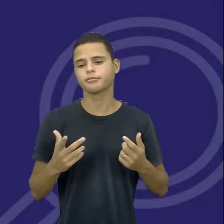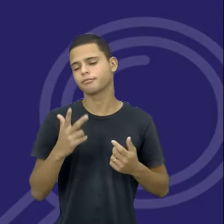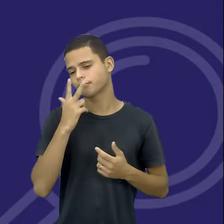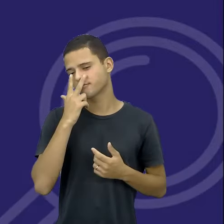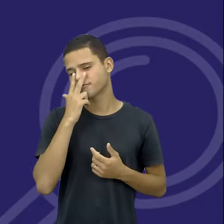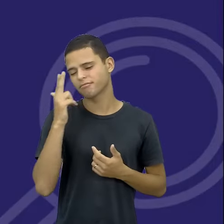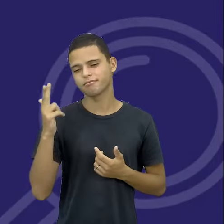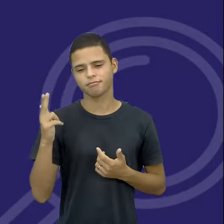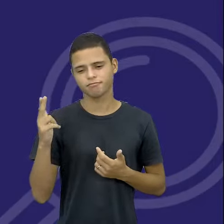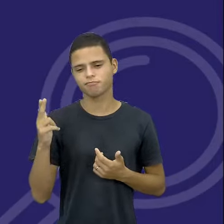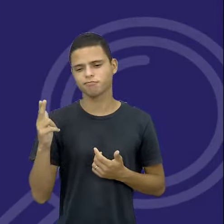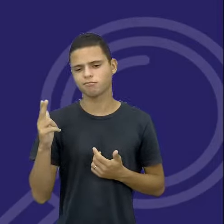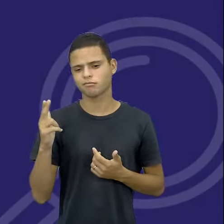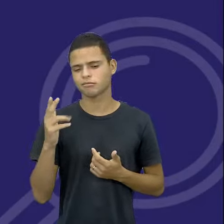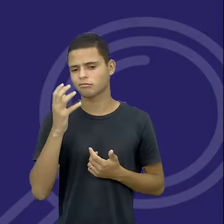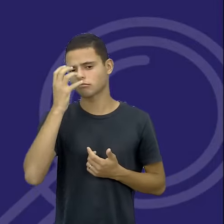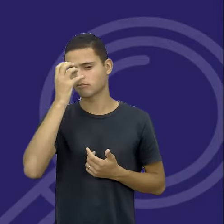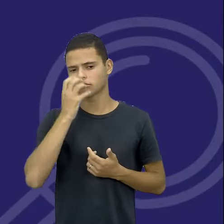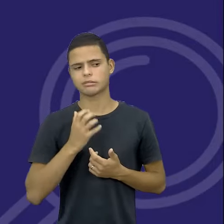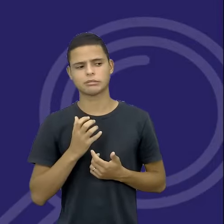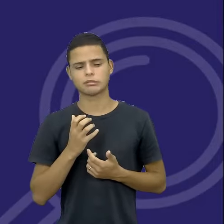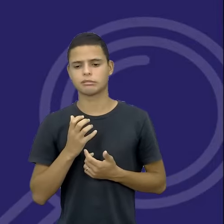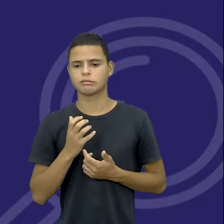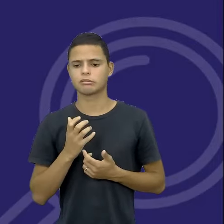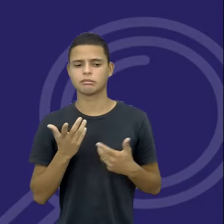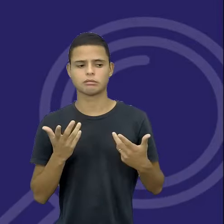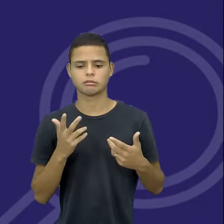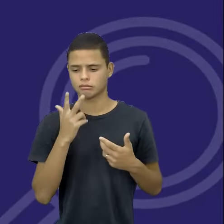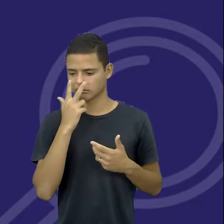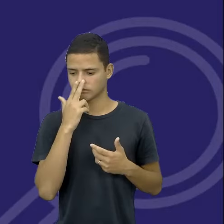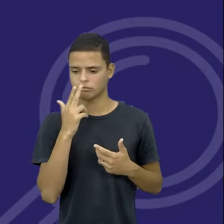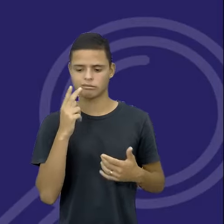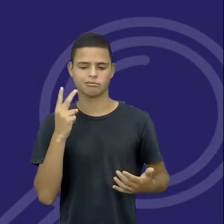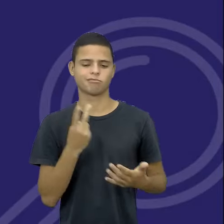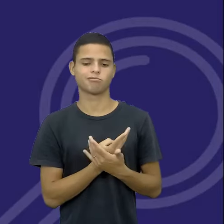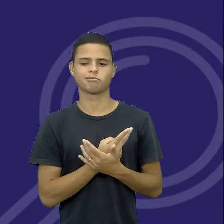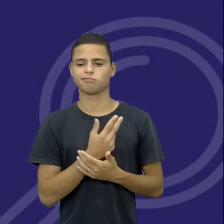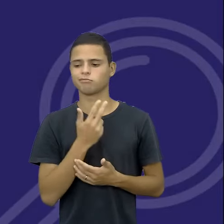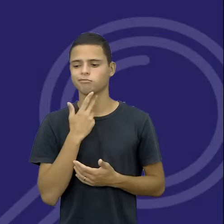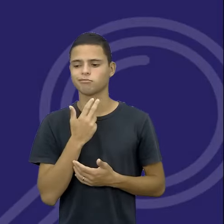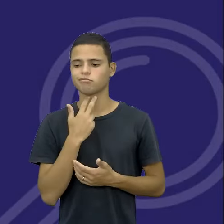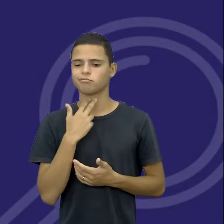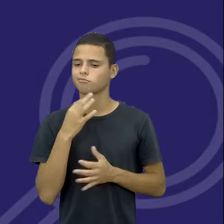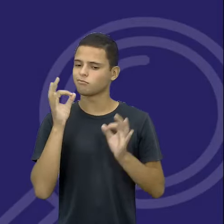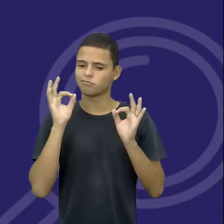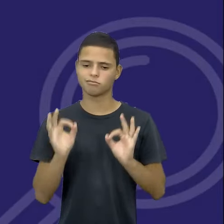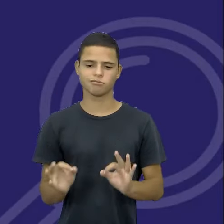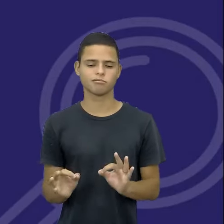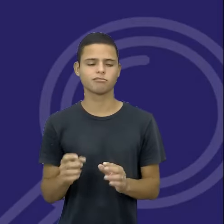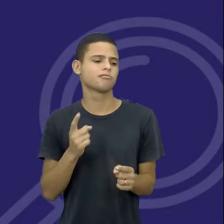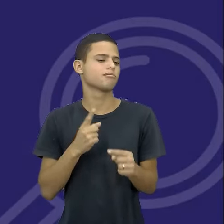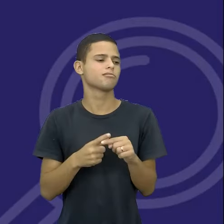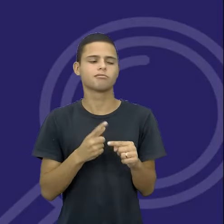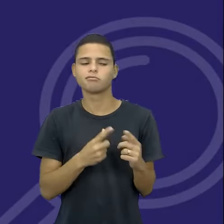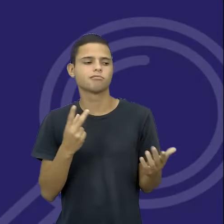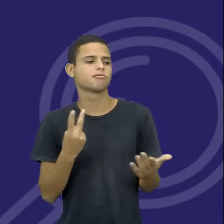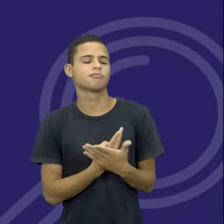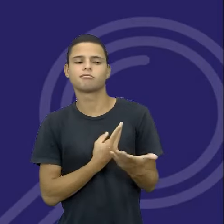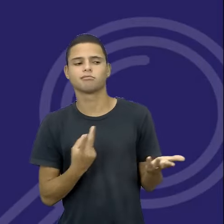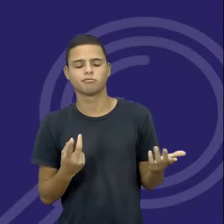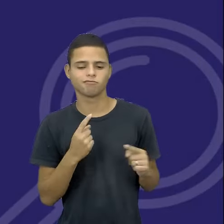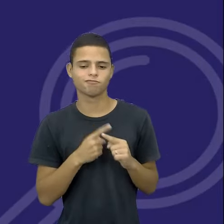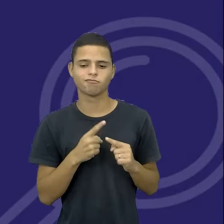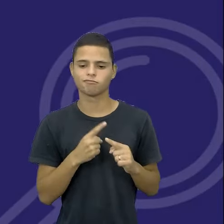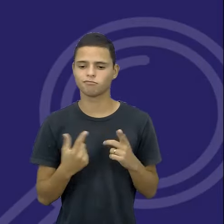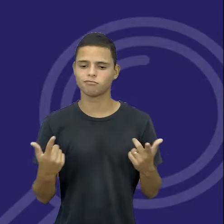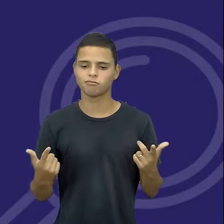que é muito certo e errado. Às vezes mas por que está errado? Essa pergunta, né? Por quê, né? Por que isso não está